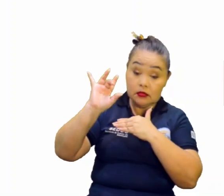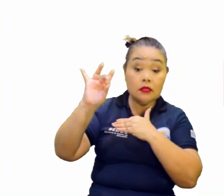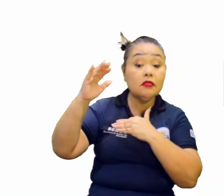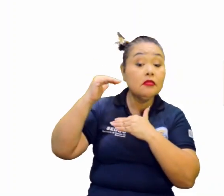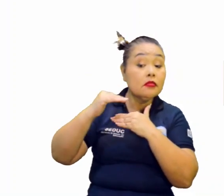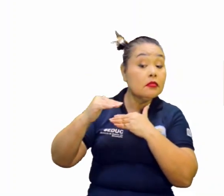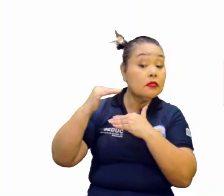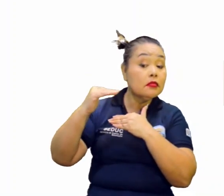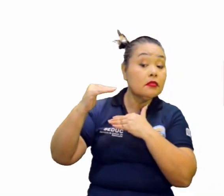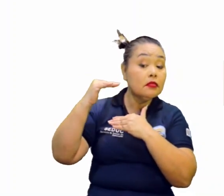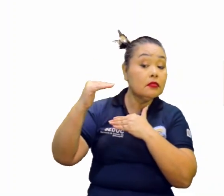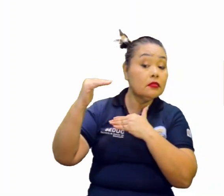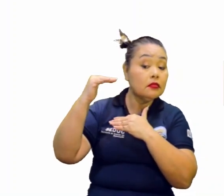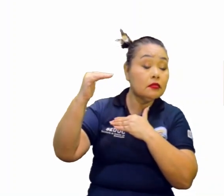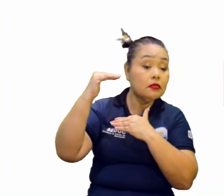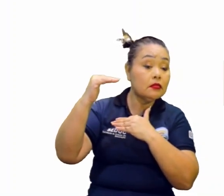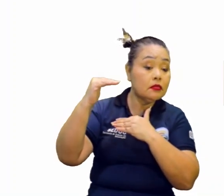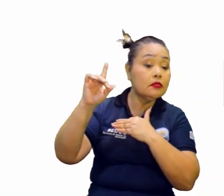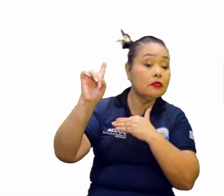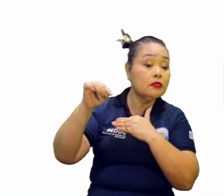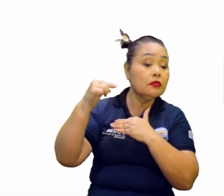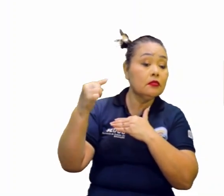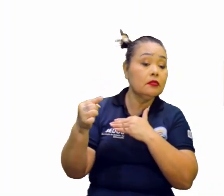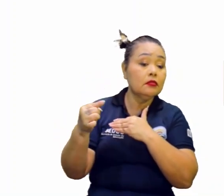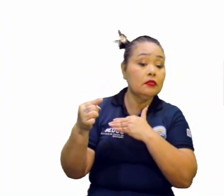ela passa a ser um